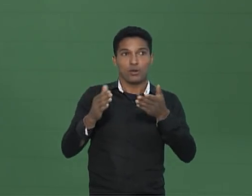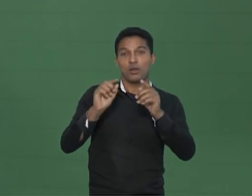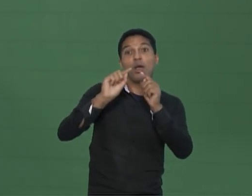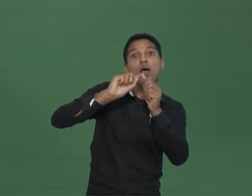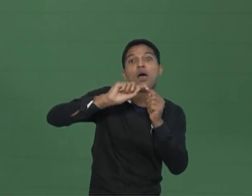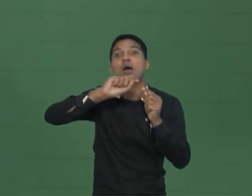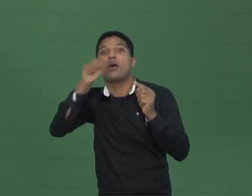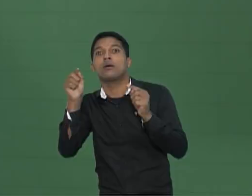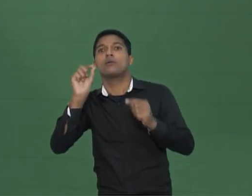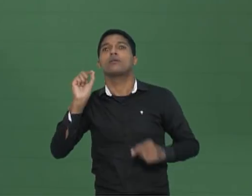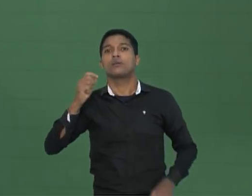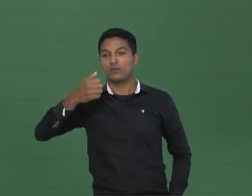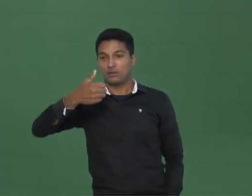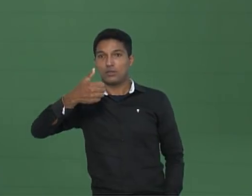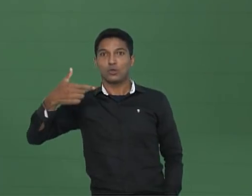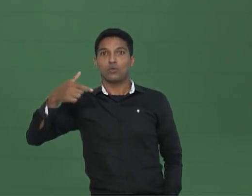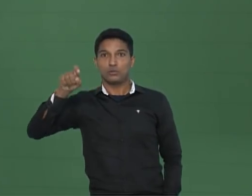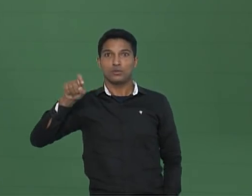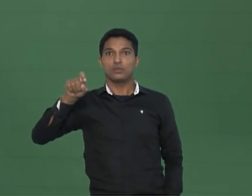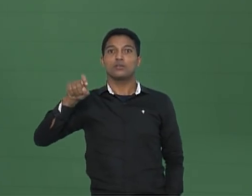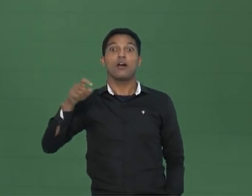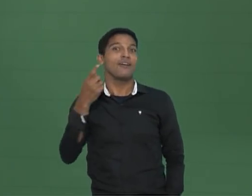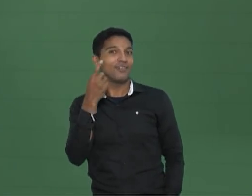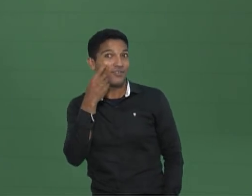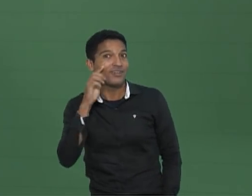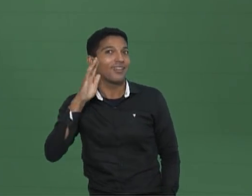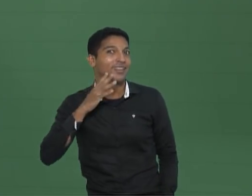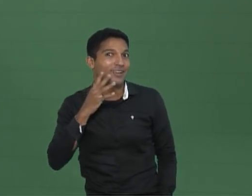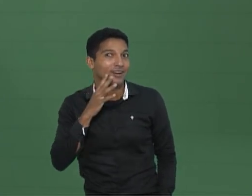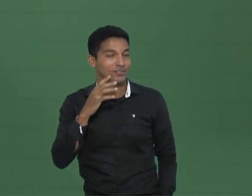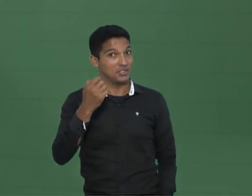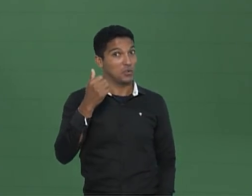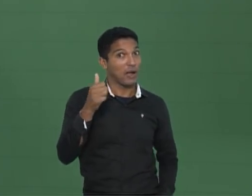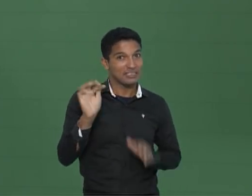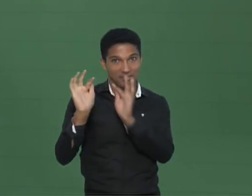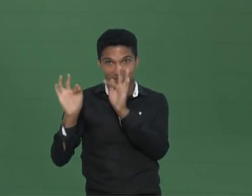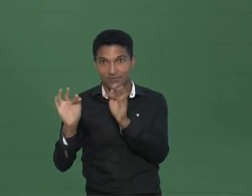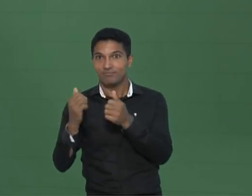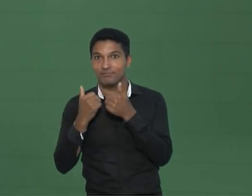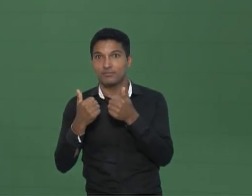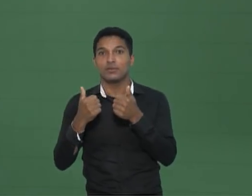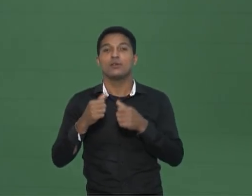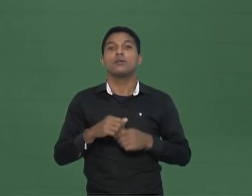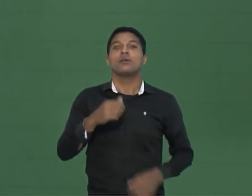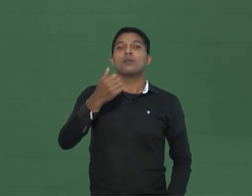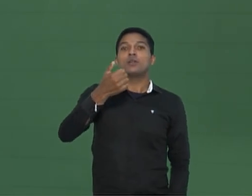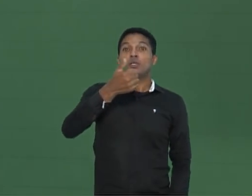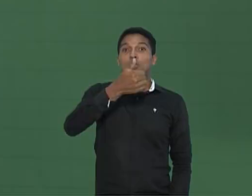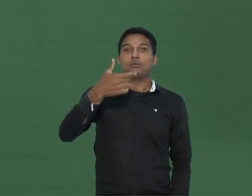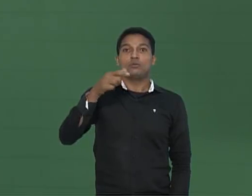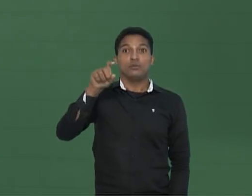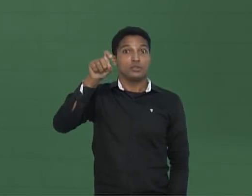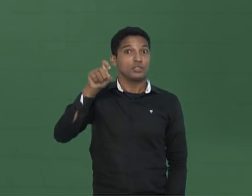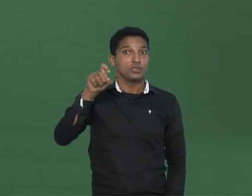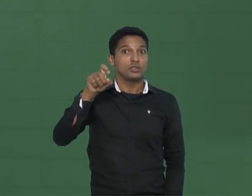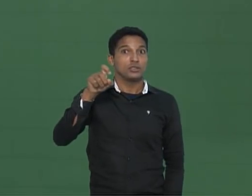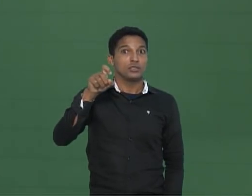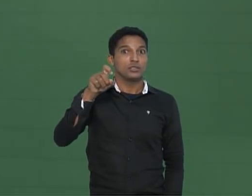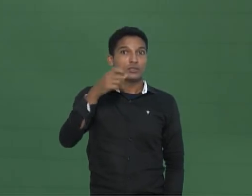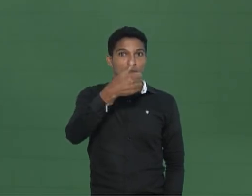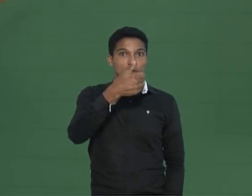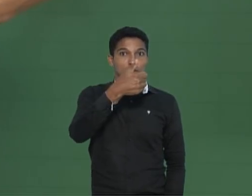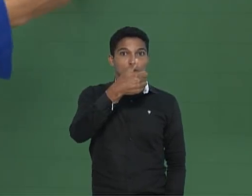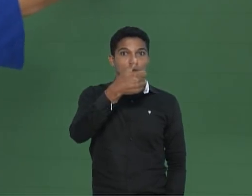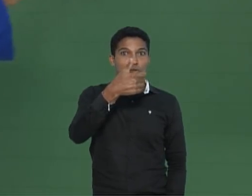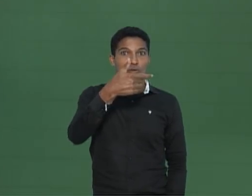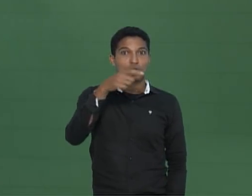12x. Olha que legal aqui, ó. Estamos chegando quase no final. O 12x eu vou multiplicar